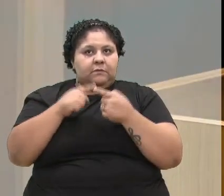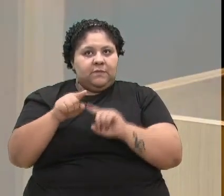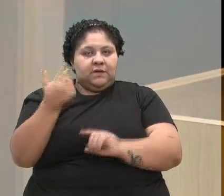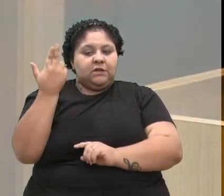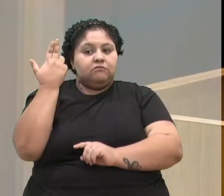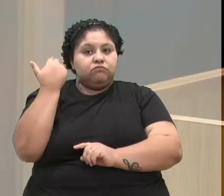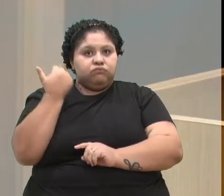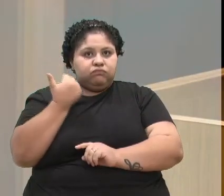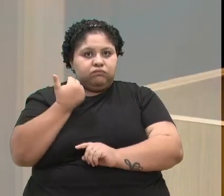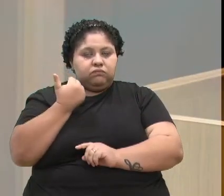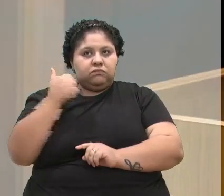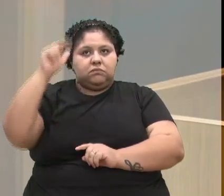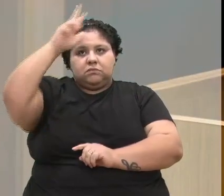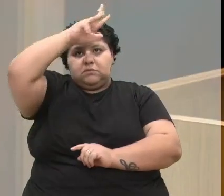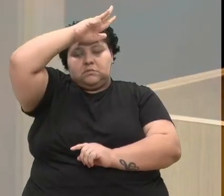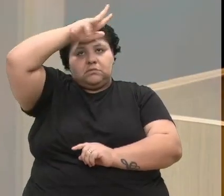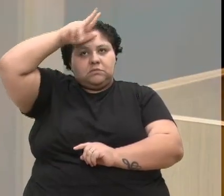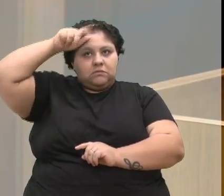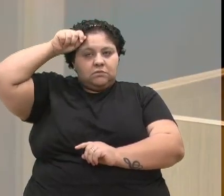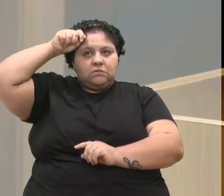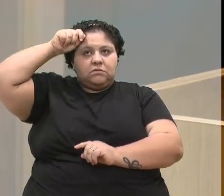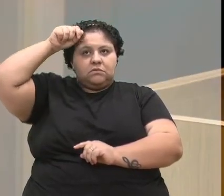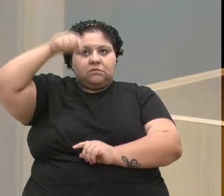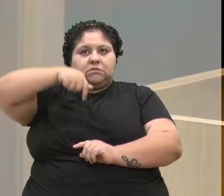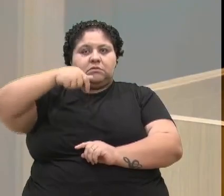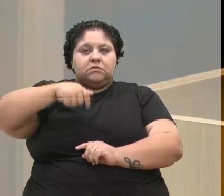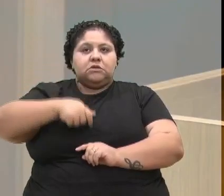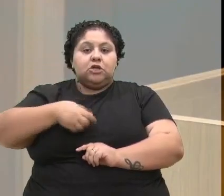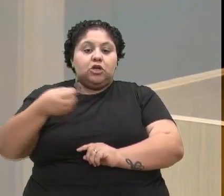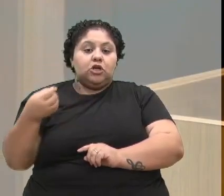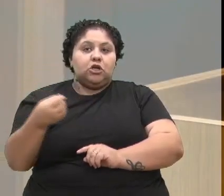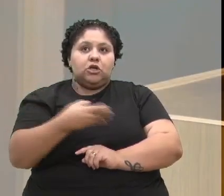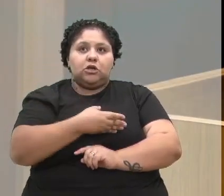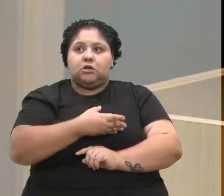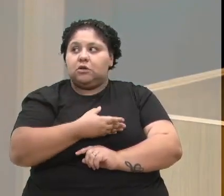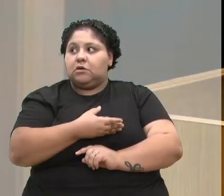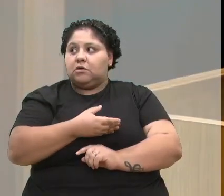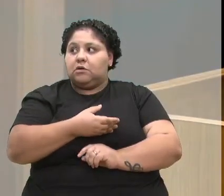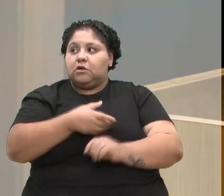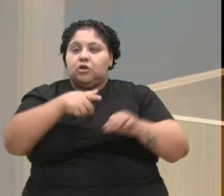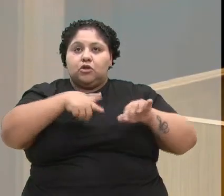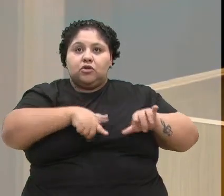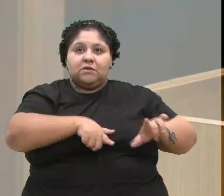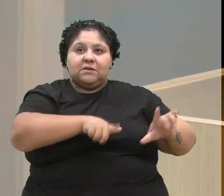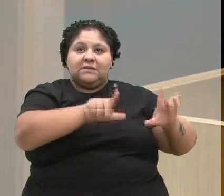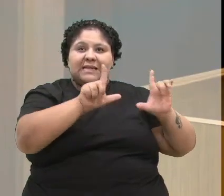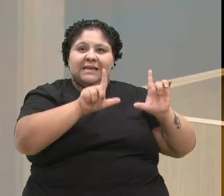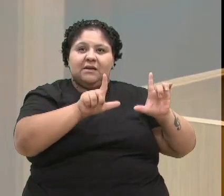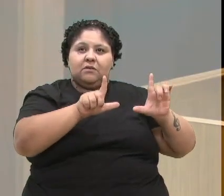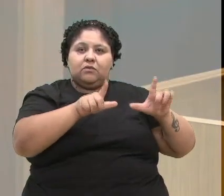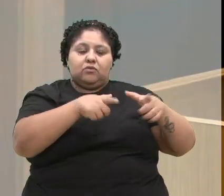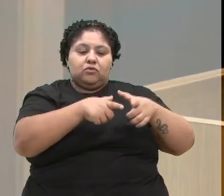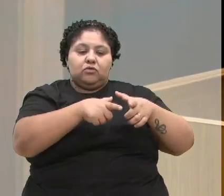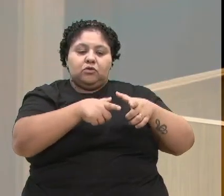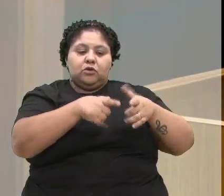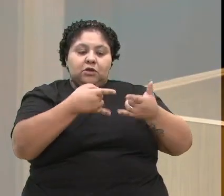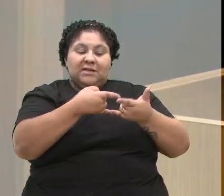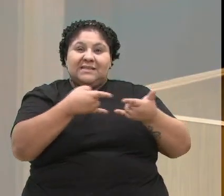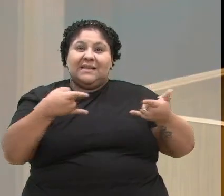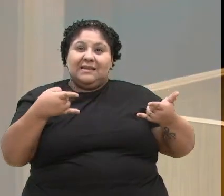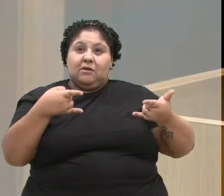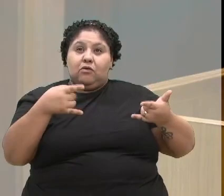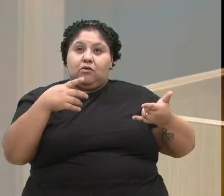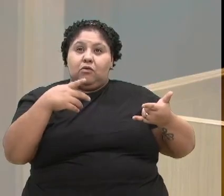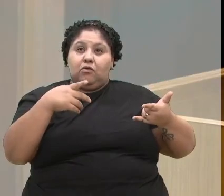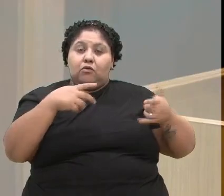do município, que é a questão da renovação do talão do produtor. Tá? O que aconteceu